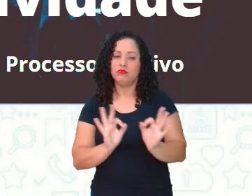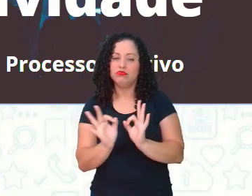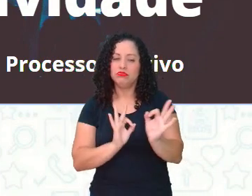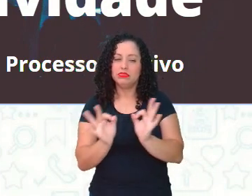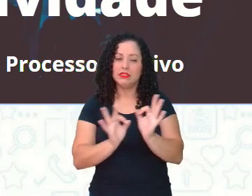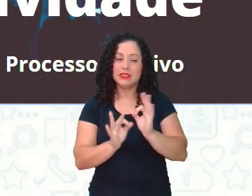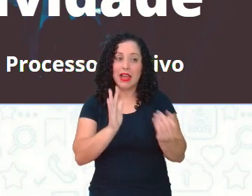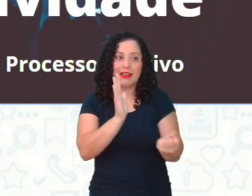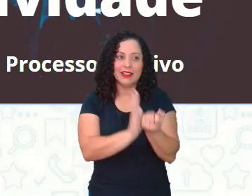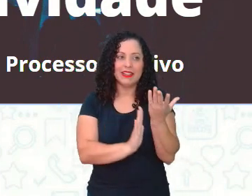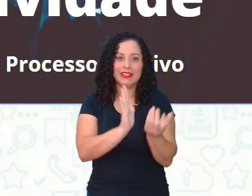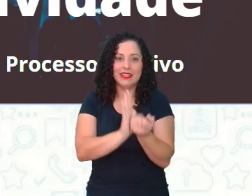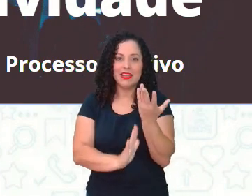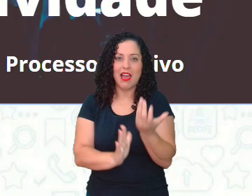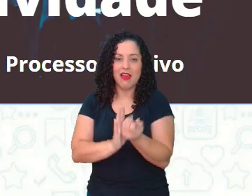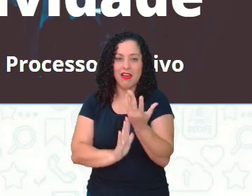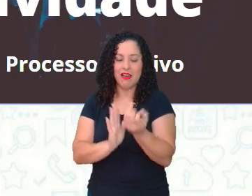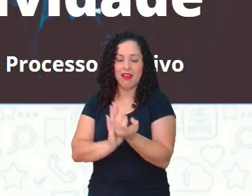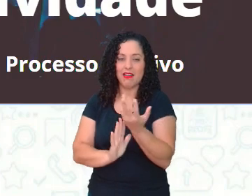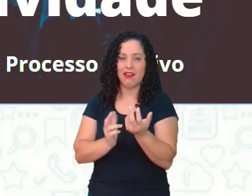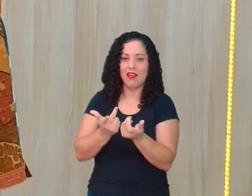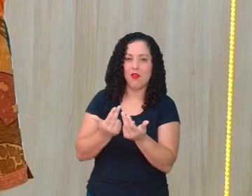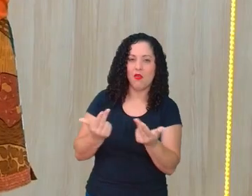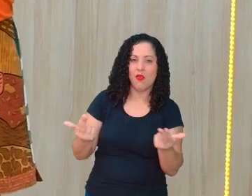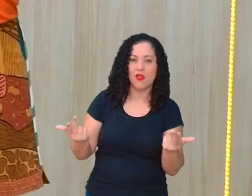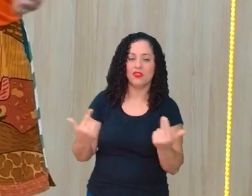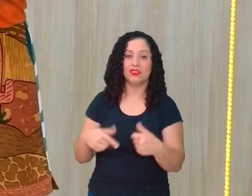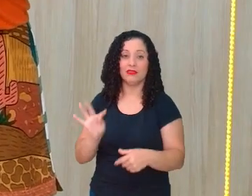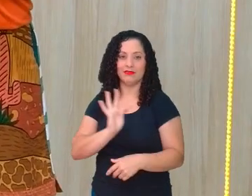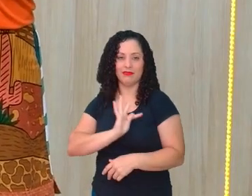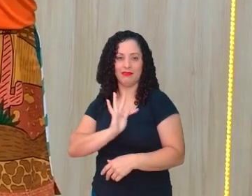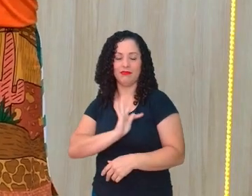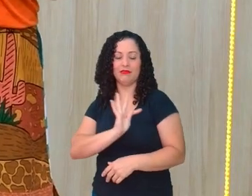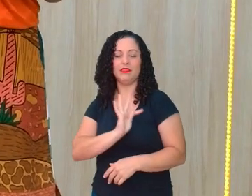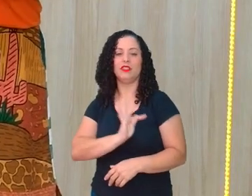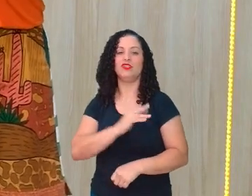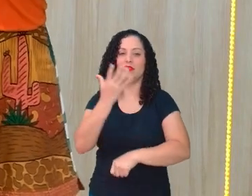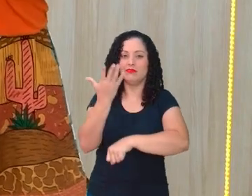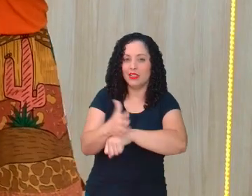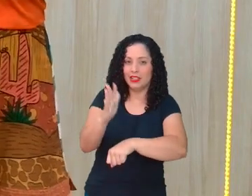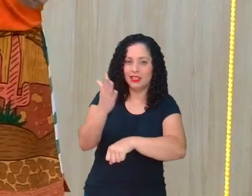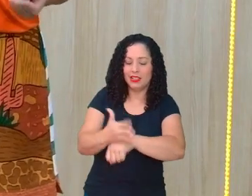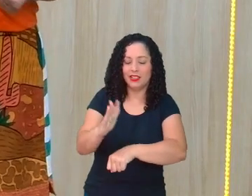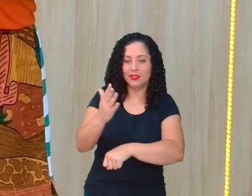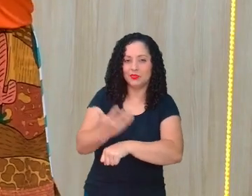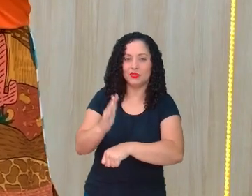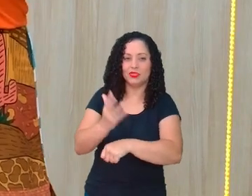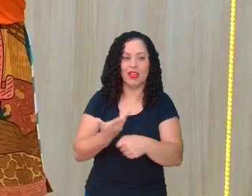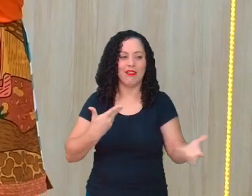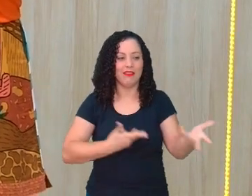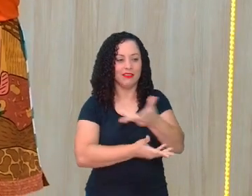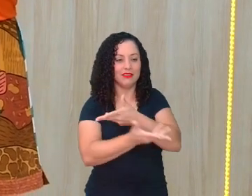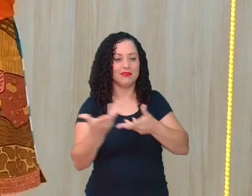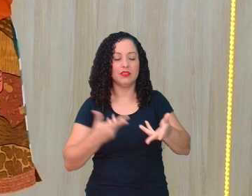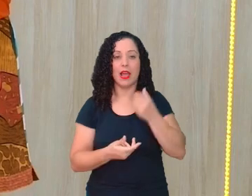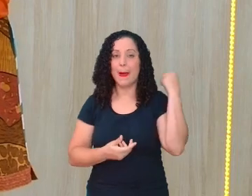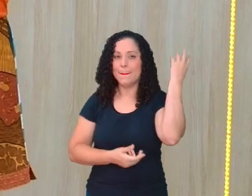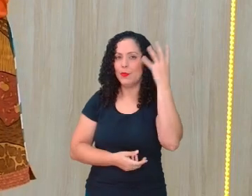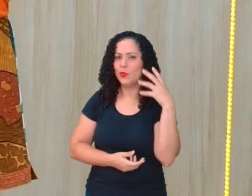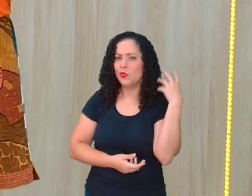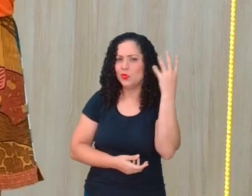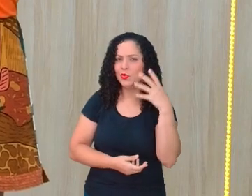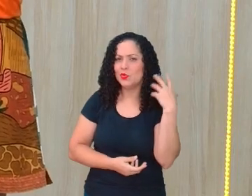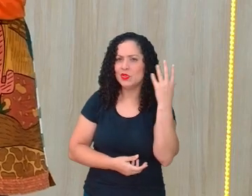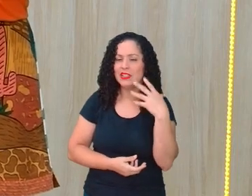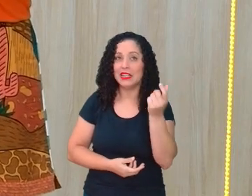arranjos, porque é na prática, né, os instrumentistas ali treinando, né, ensaiando, vivenciando aquela música,